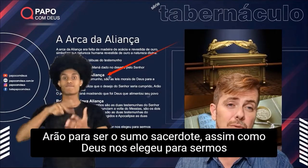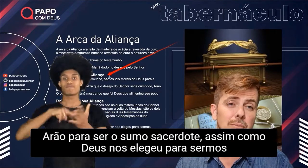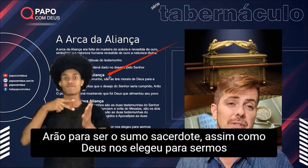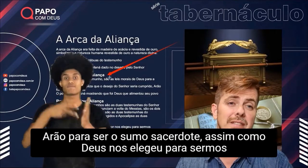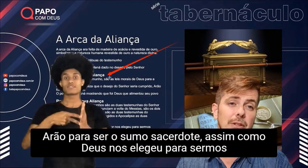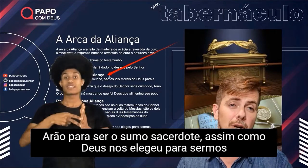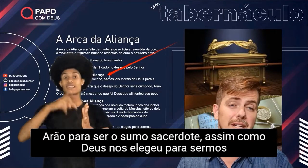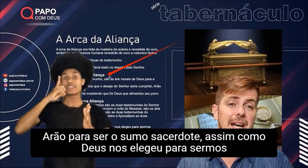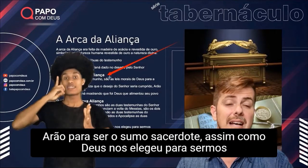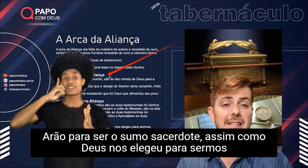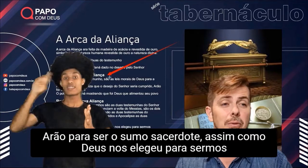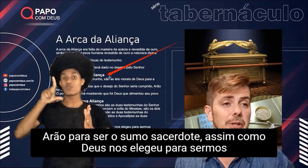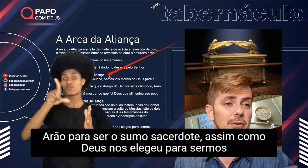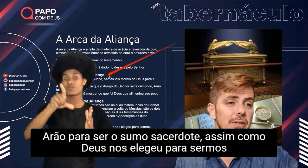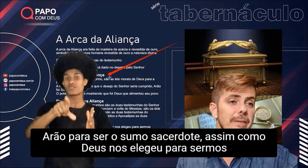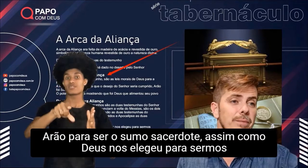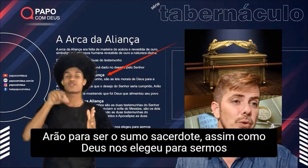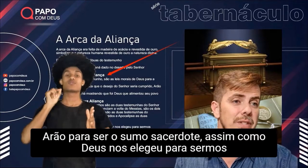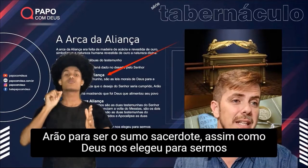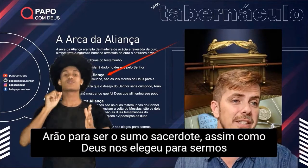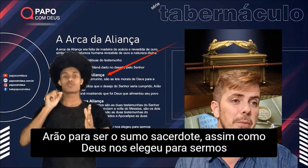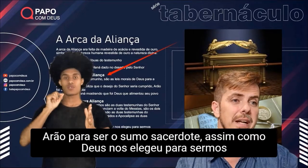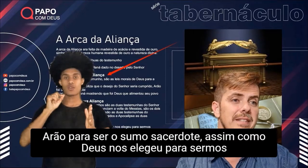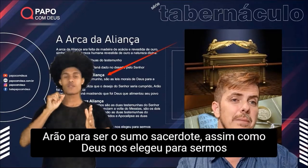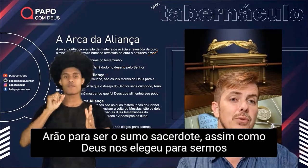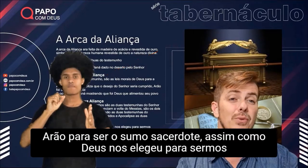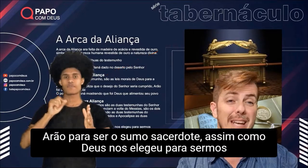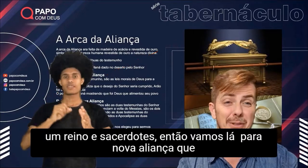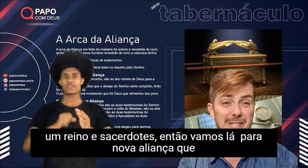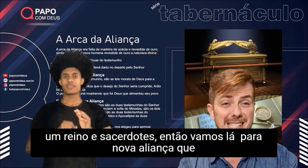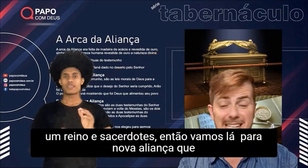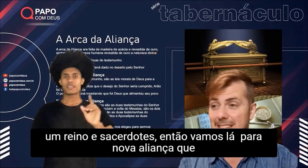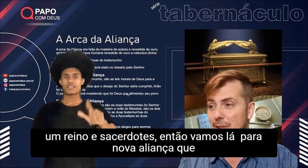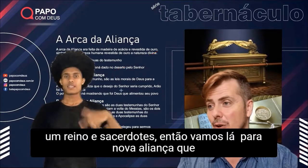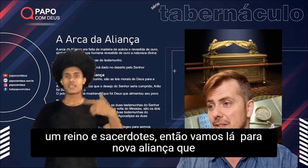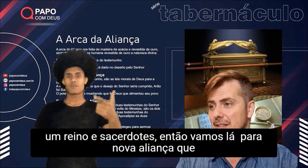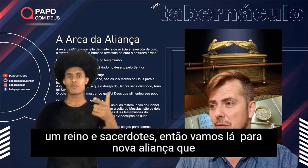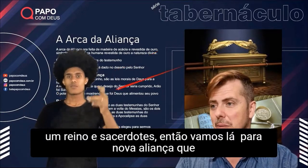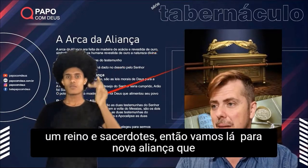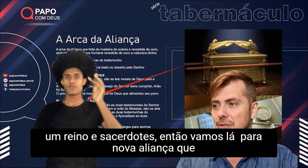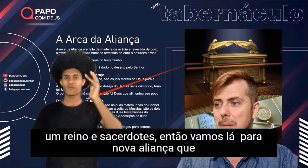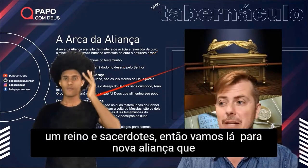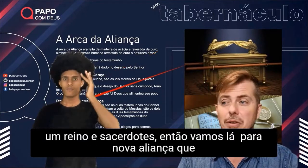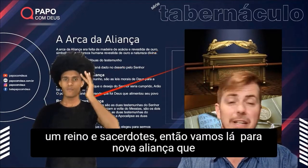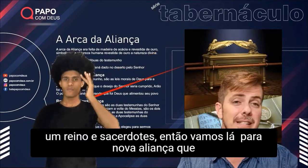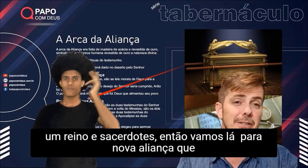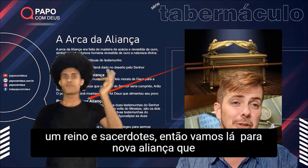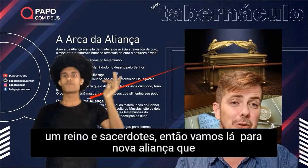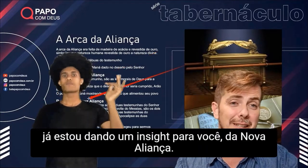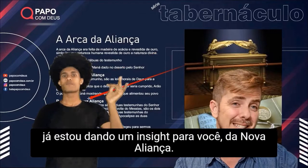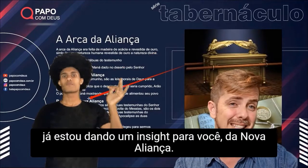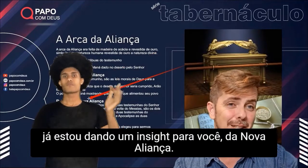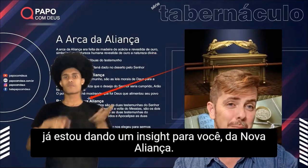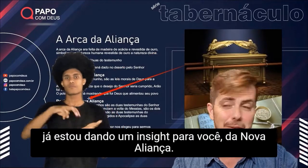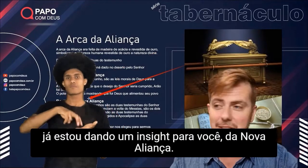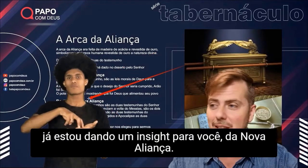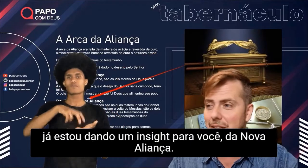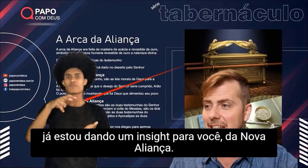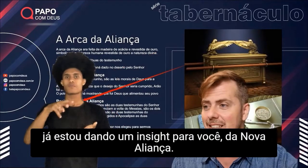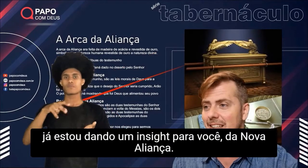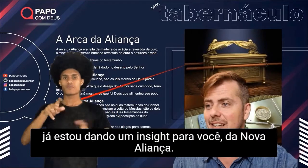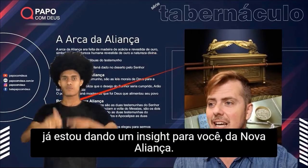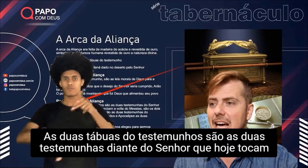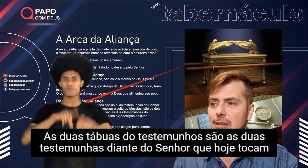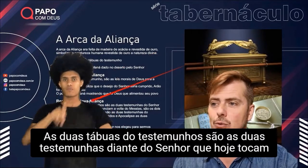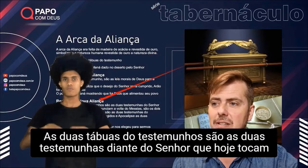para ser o sumo sacerdote, assim como Deus nos elegeu para sermos um reino de sacerdotes. Então vamos lá, já para a nova aliança, que eu já estou dando insight para você da